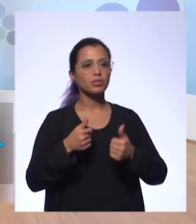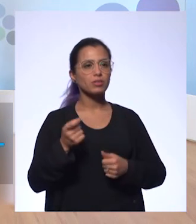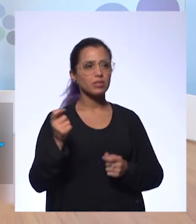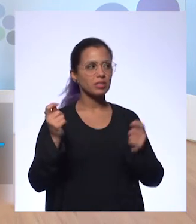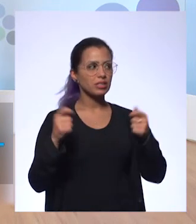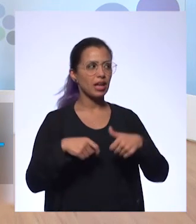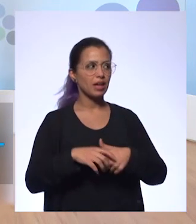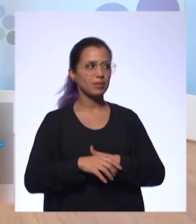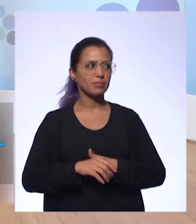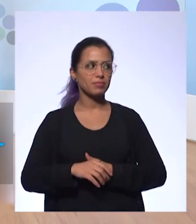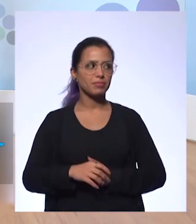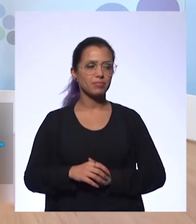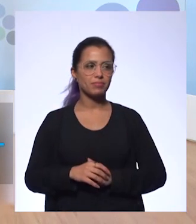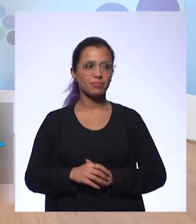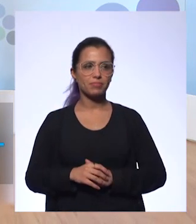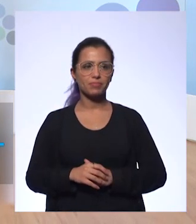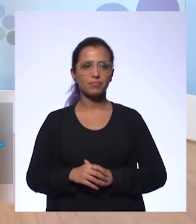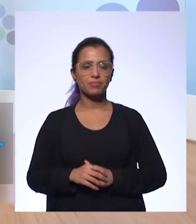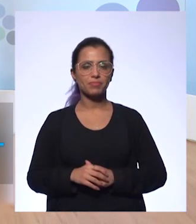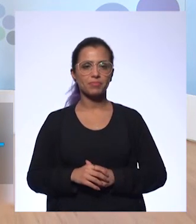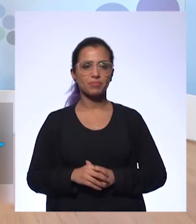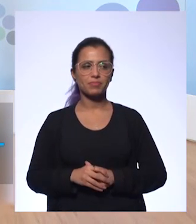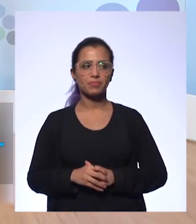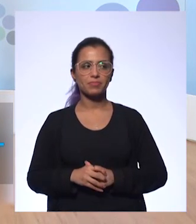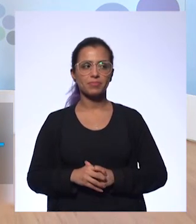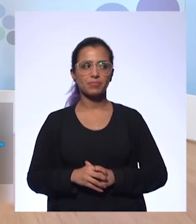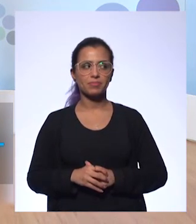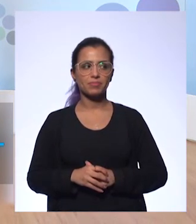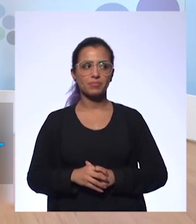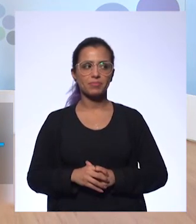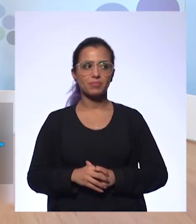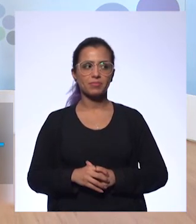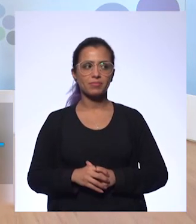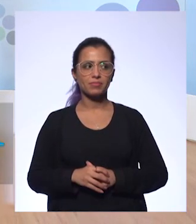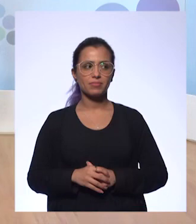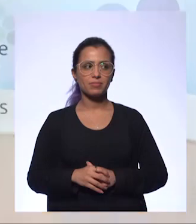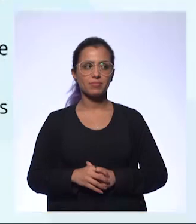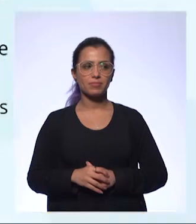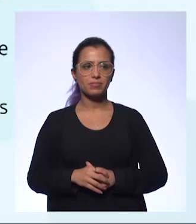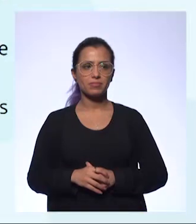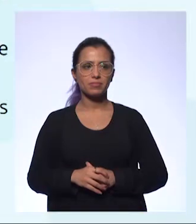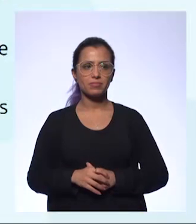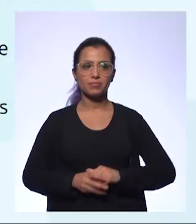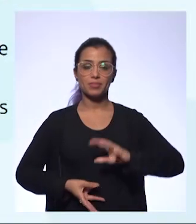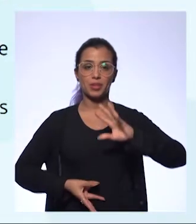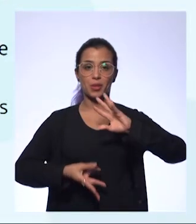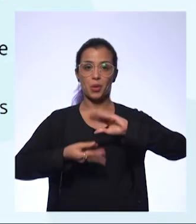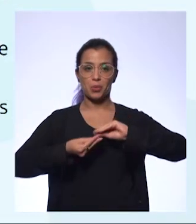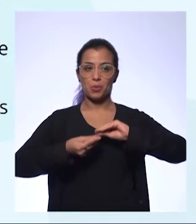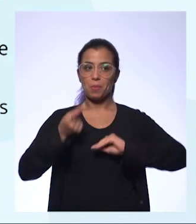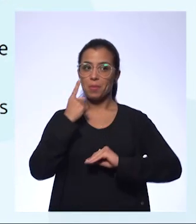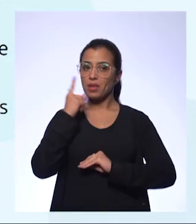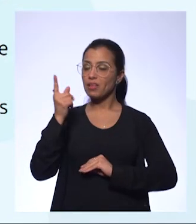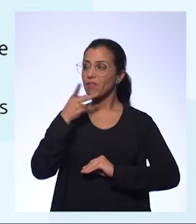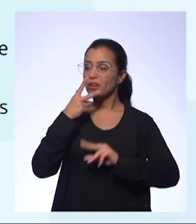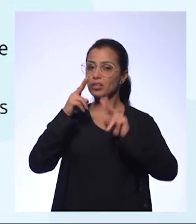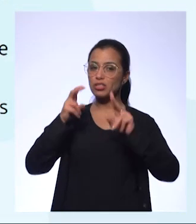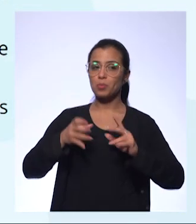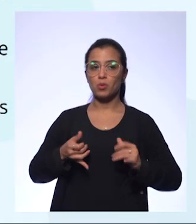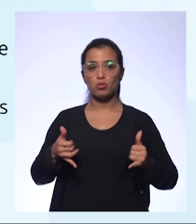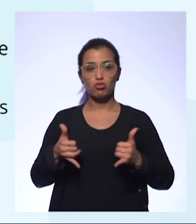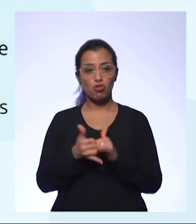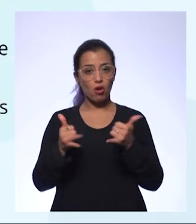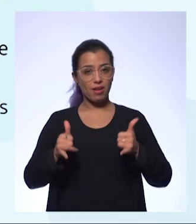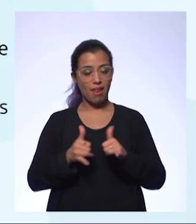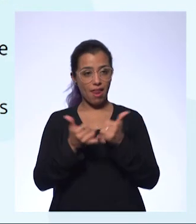dá? Então, nessa aula, olha aí, tem um slide da retomada aí do que a gente viu. A gente falou sobre o choque